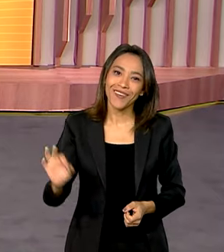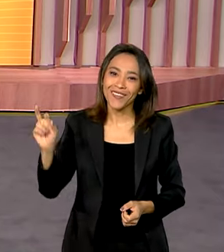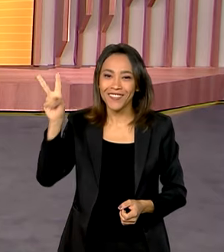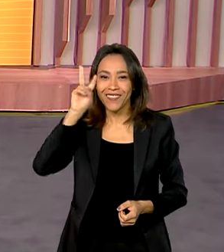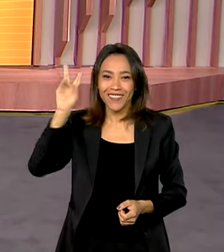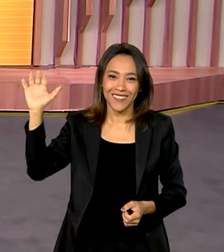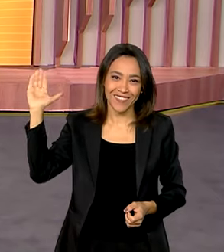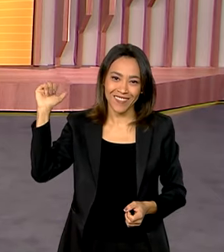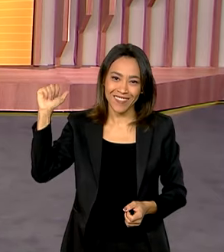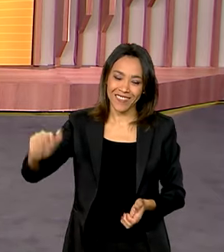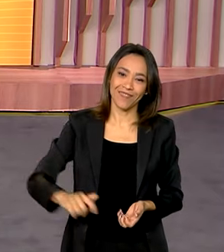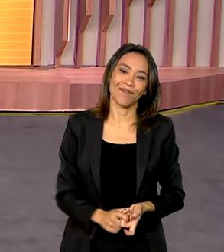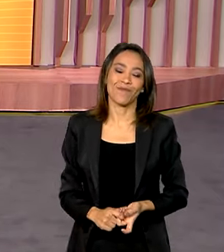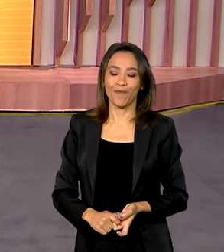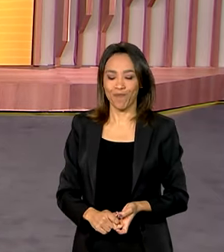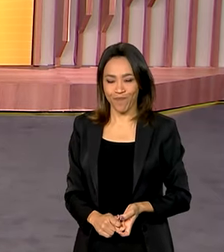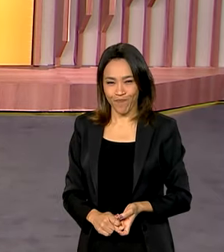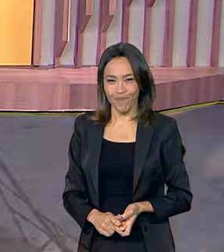Até a próxima. Tchau.